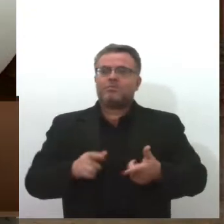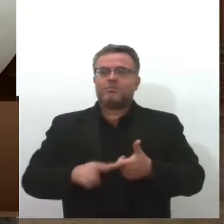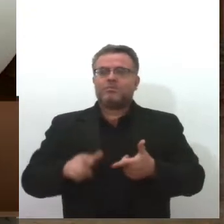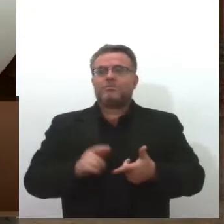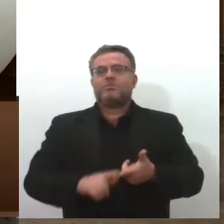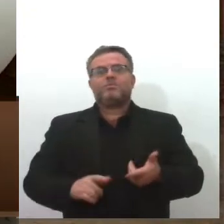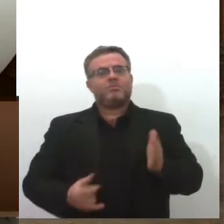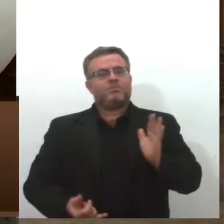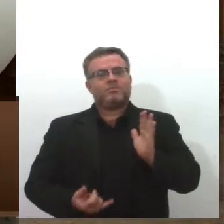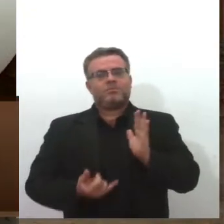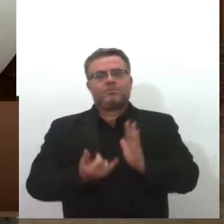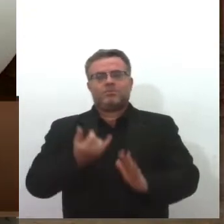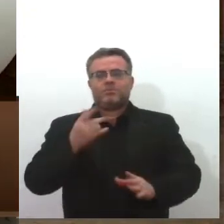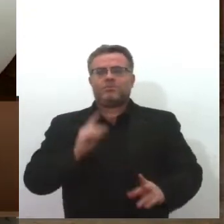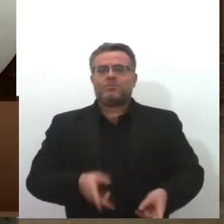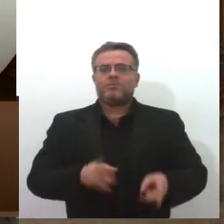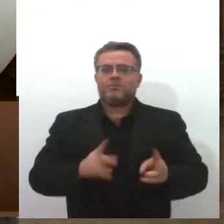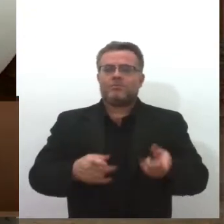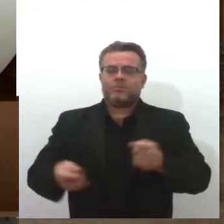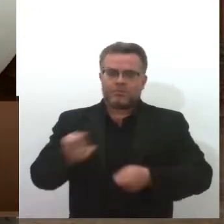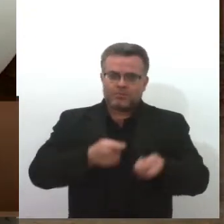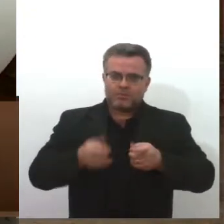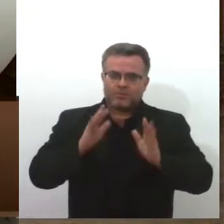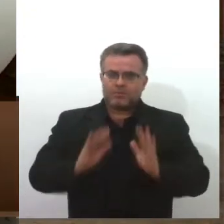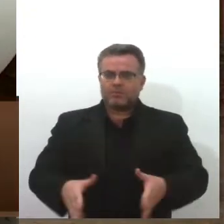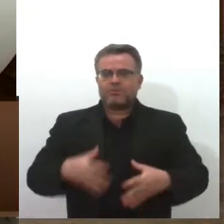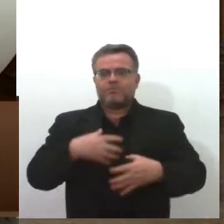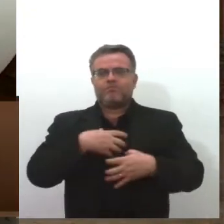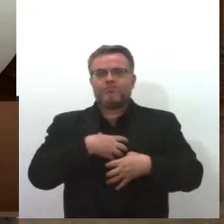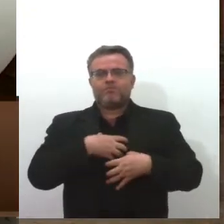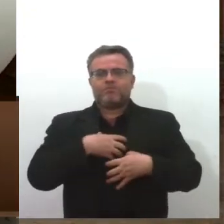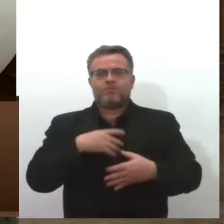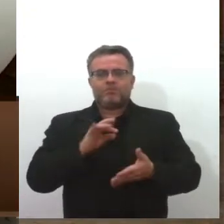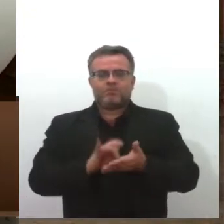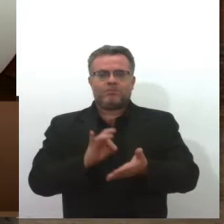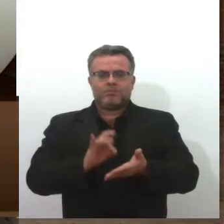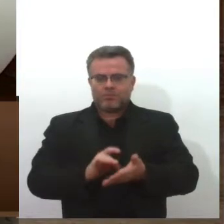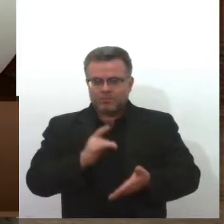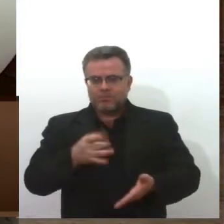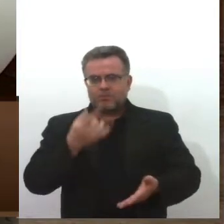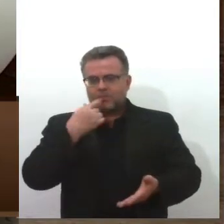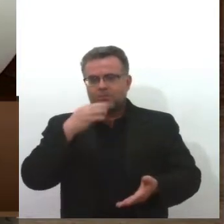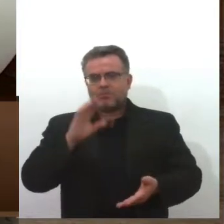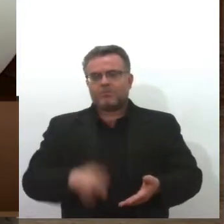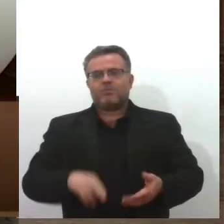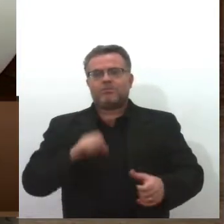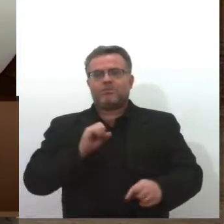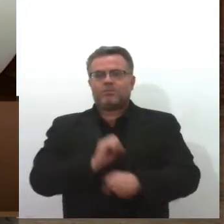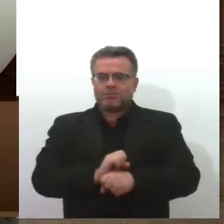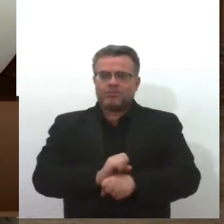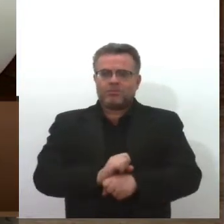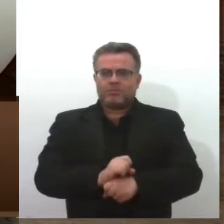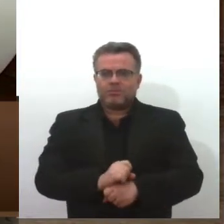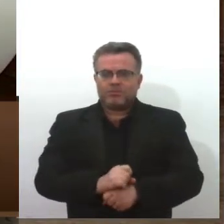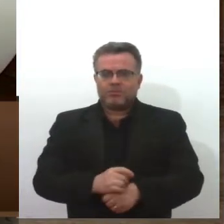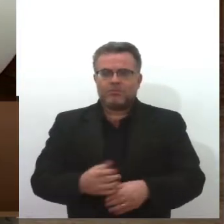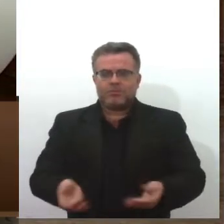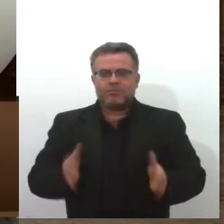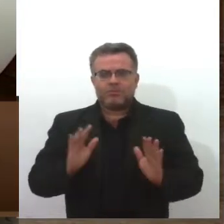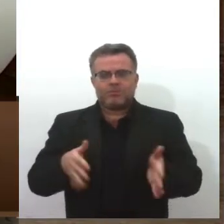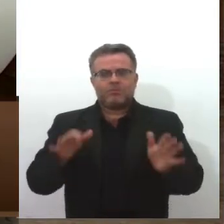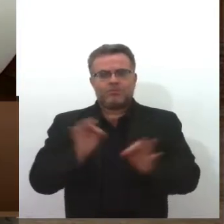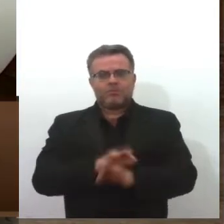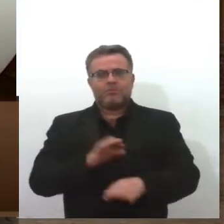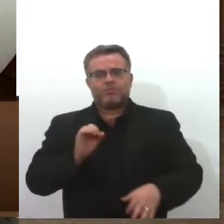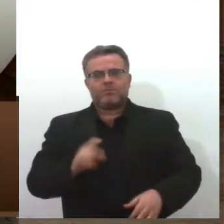A minha pergunta é, o comércio já está sentindo na pele isso? Esse freio no consumo da população?